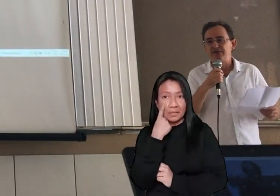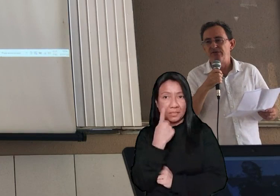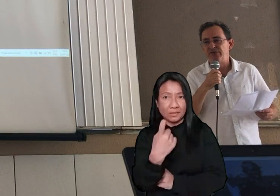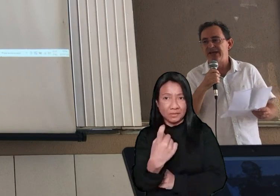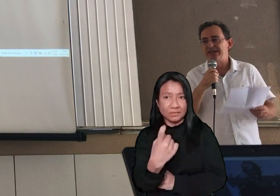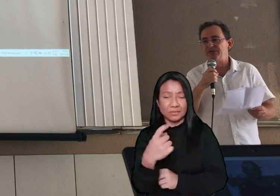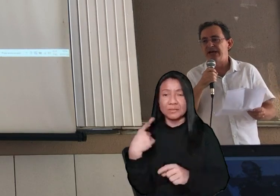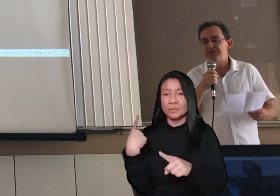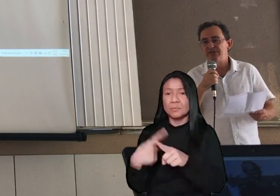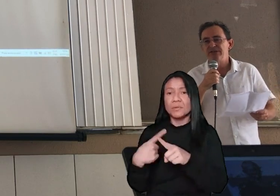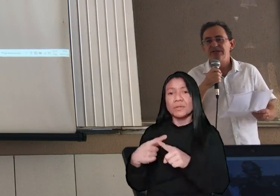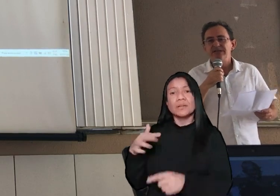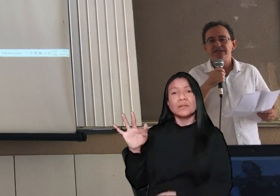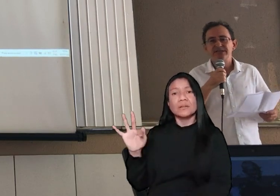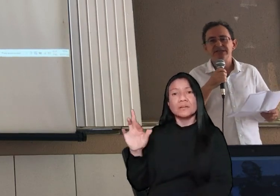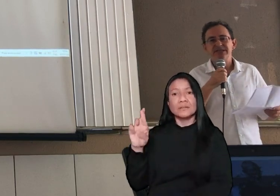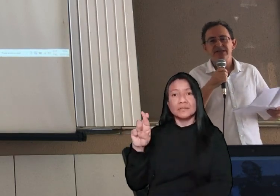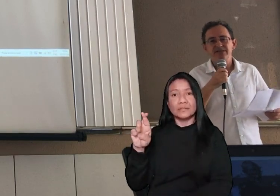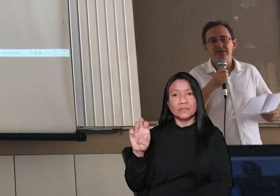que virou Frei Deodato,